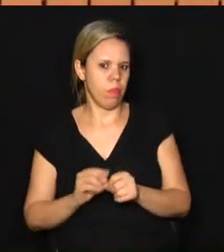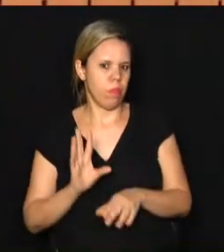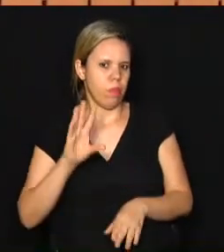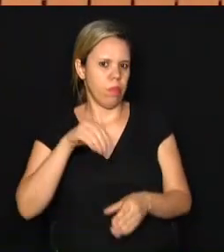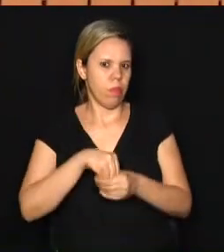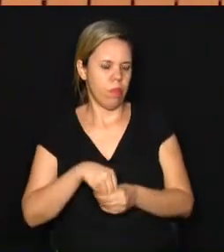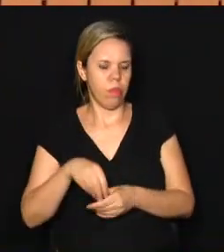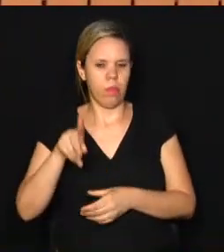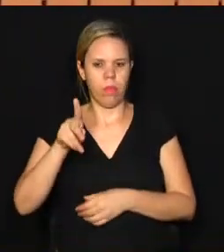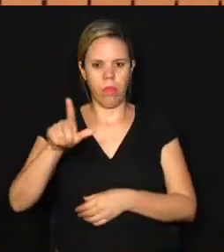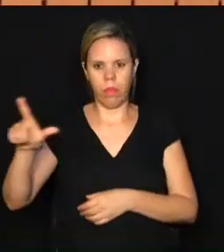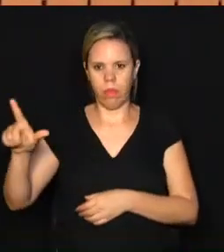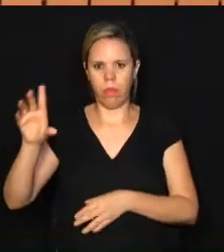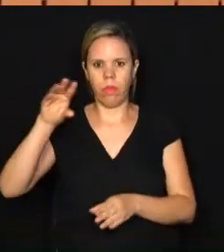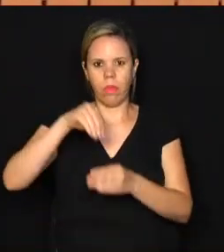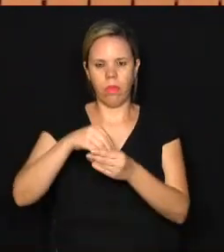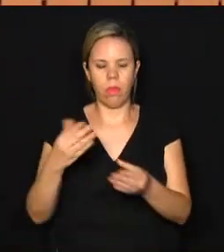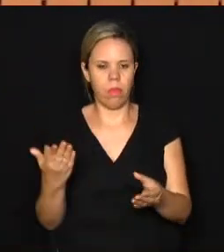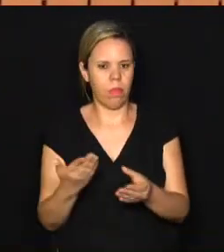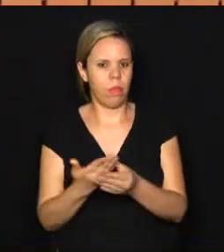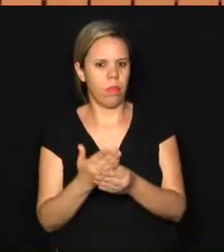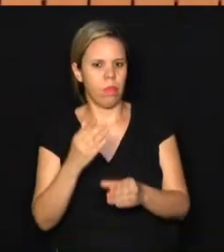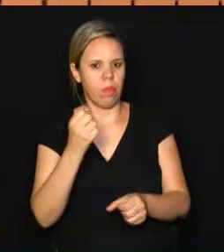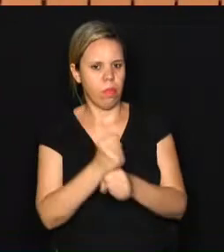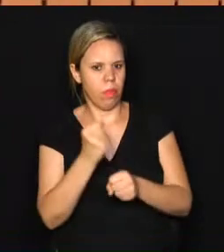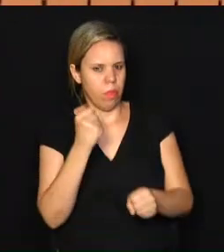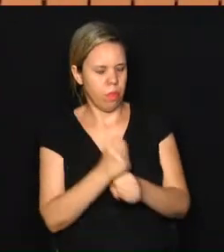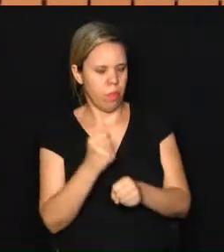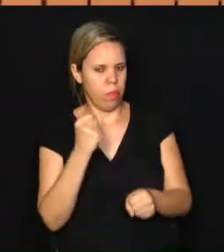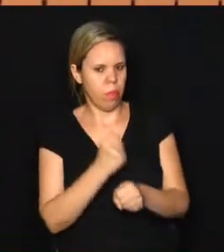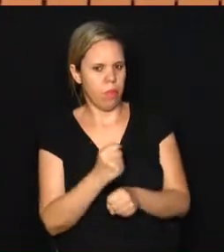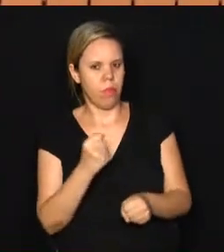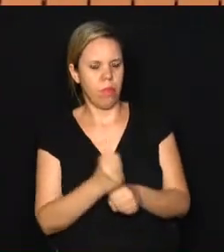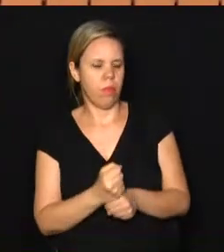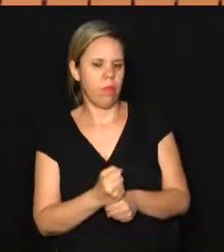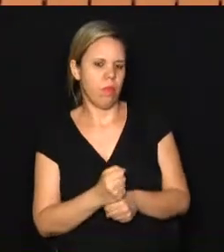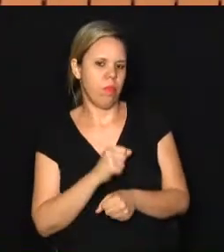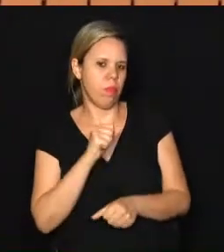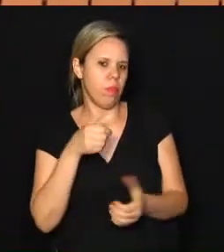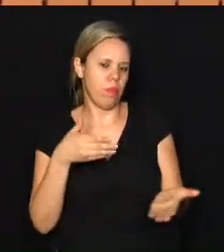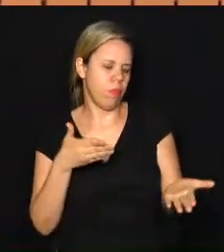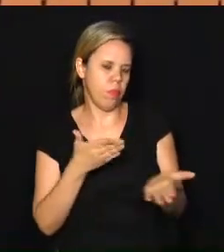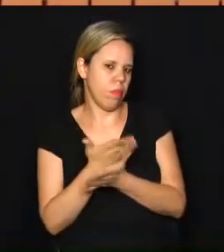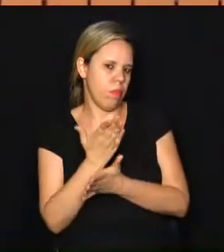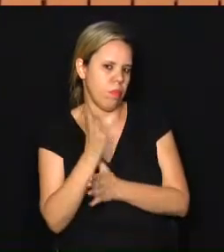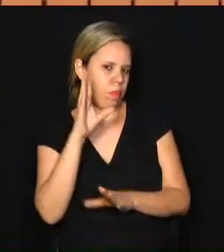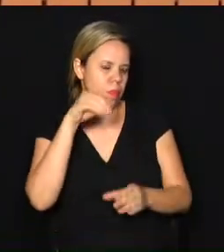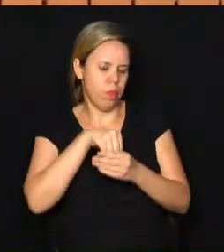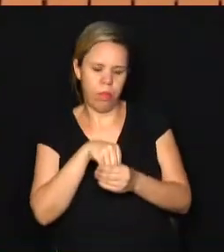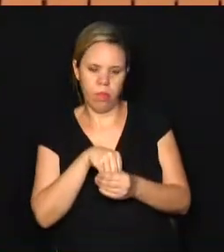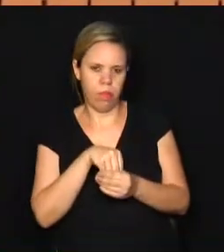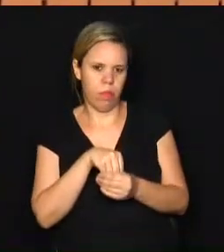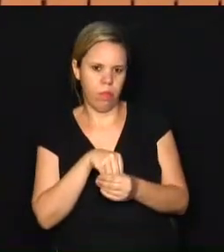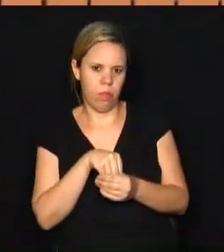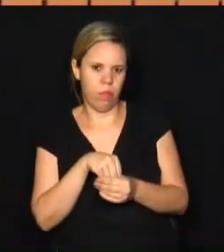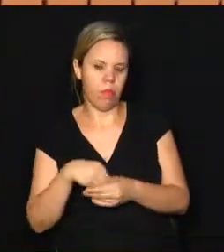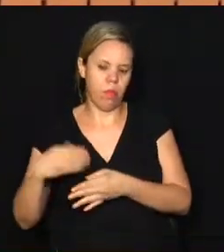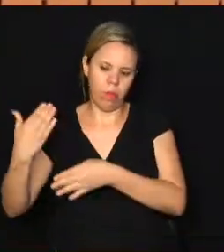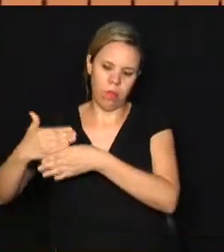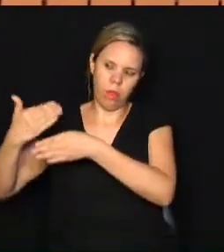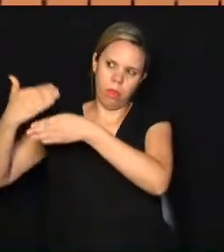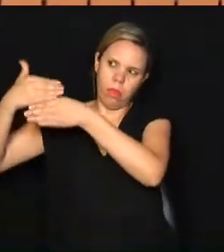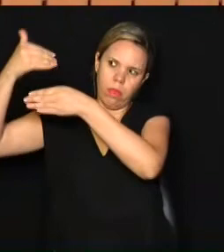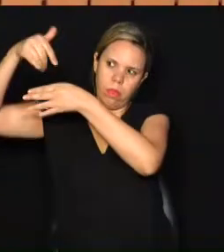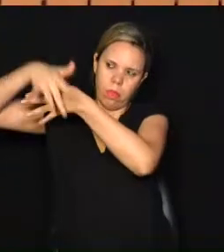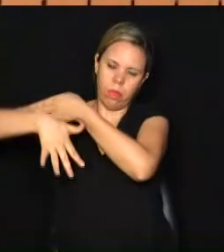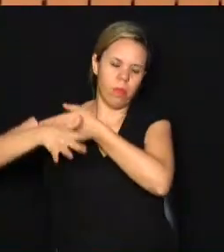do PL um anexo de obras que estariam teoricamente autorizadas, e dentre elas está barragens. Então,